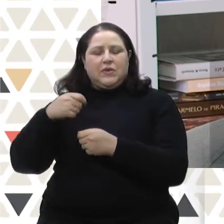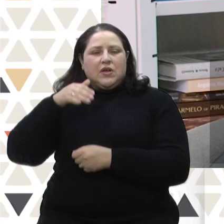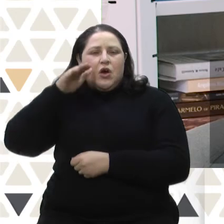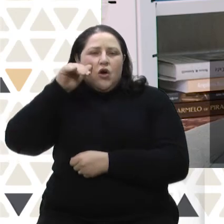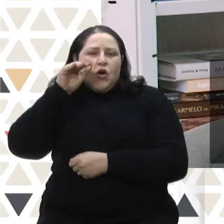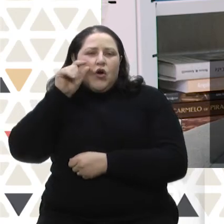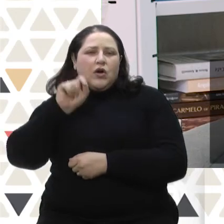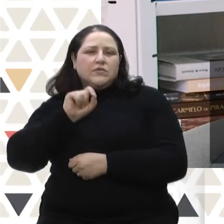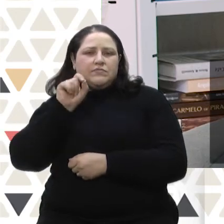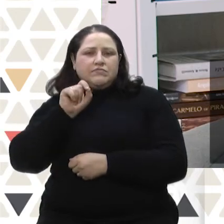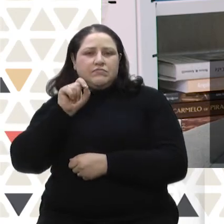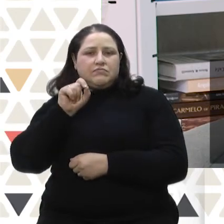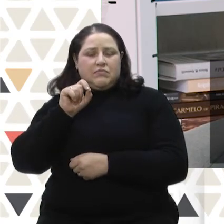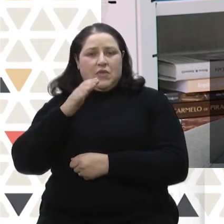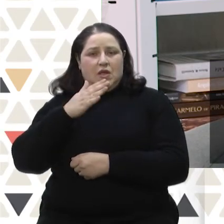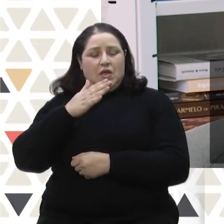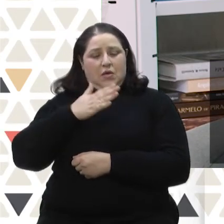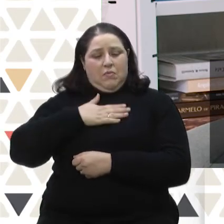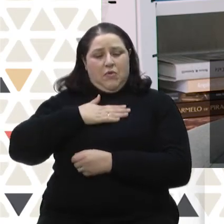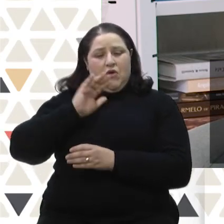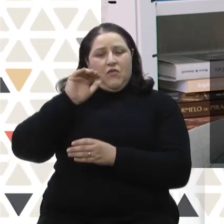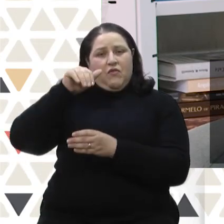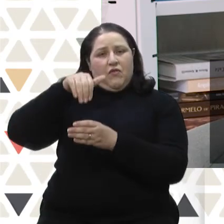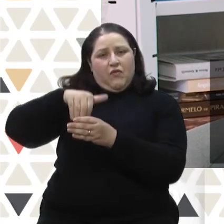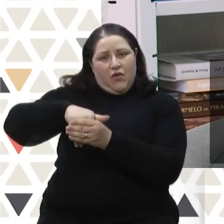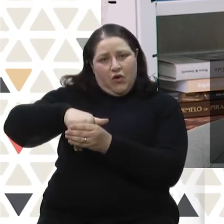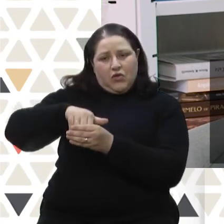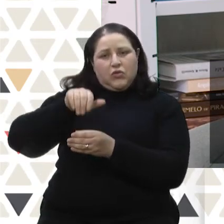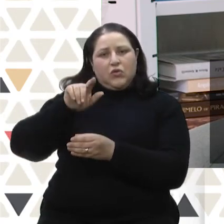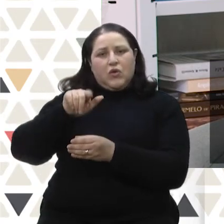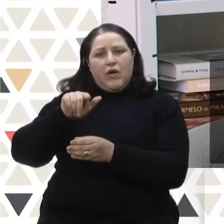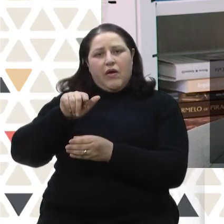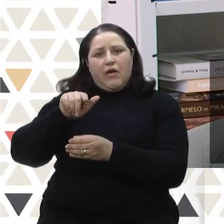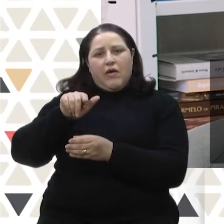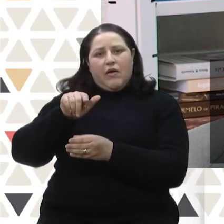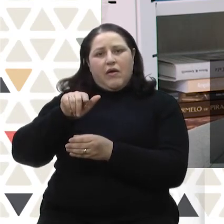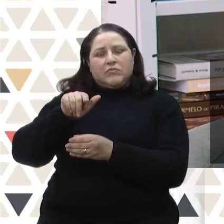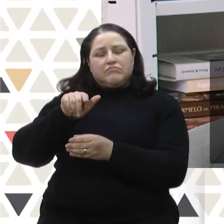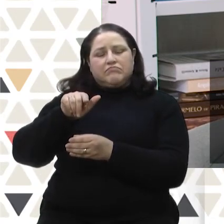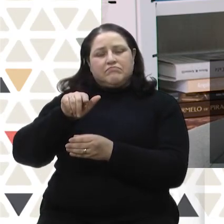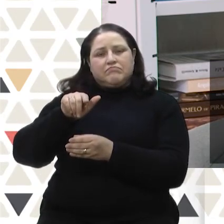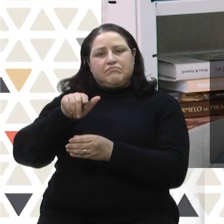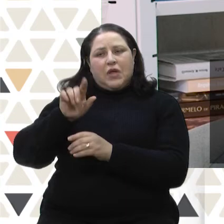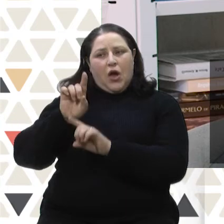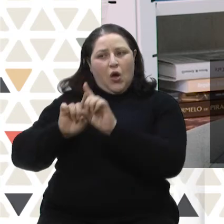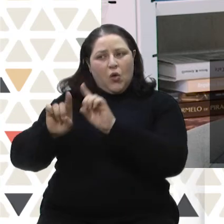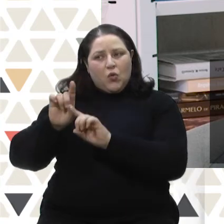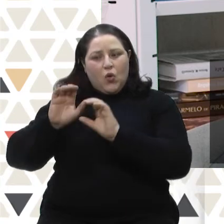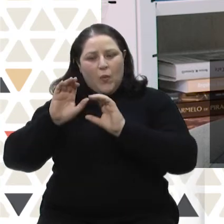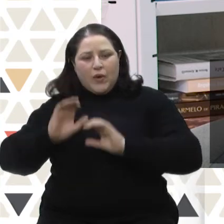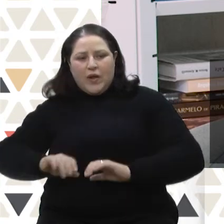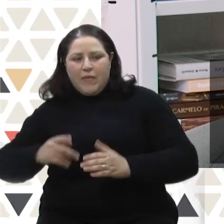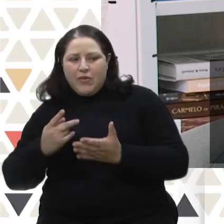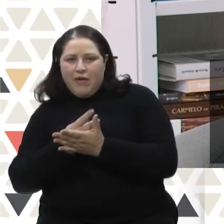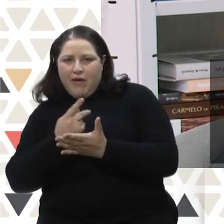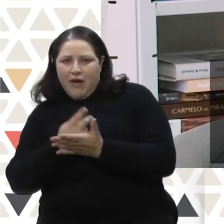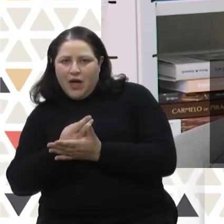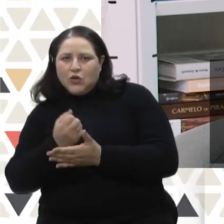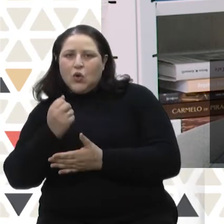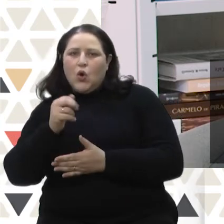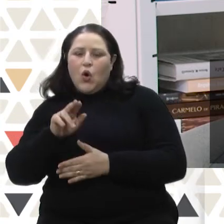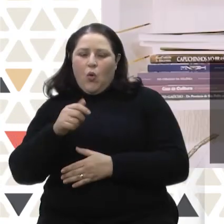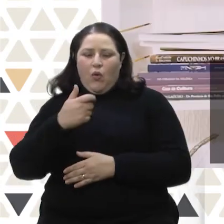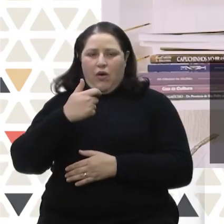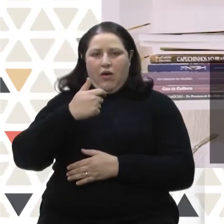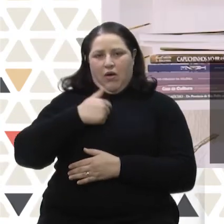É observar se o nosso voto está sendo objeto de algumas dessas condutas, se